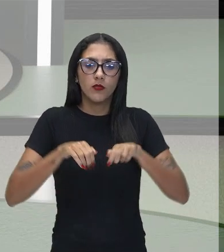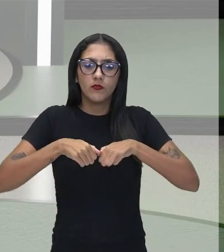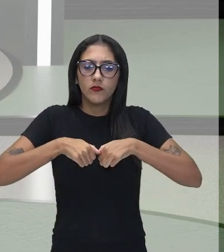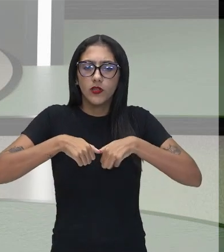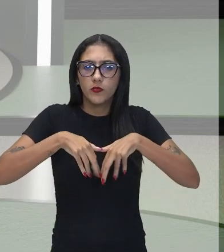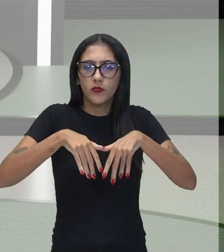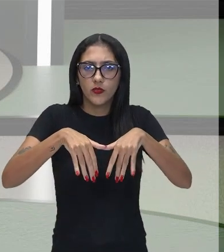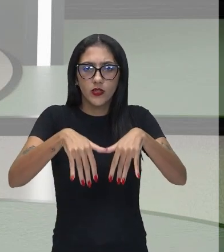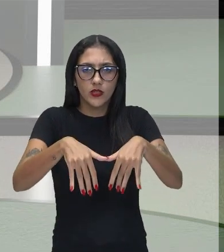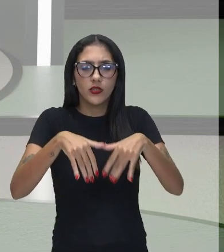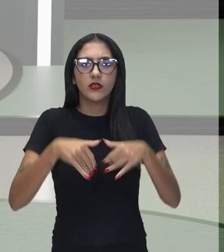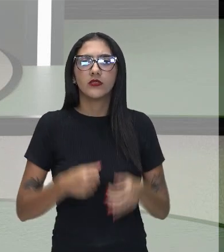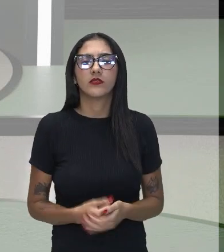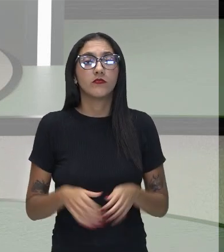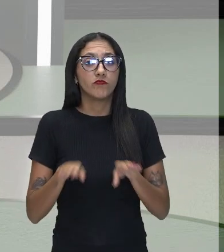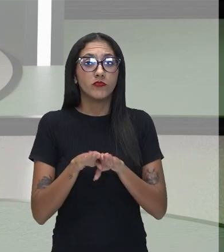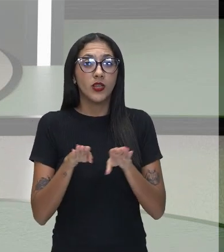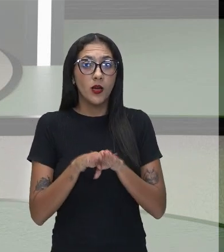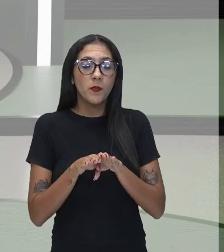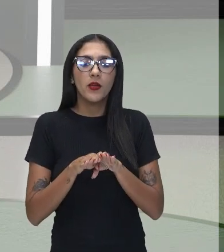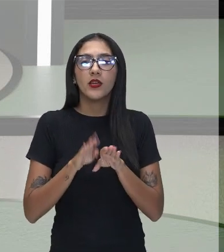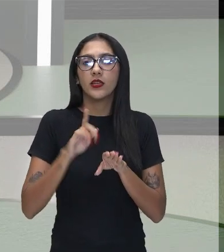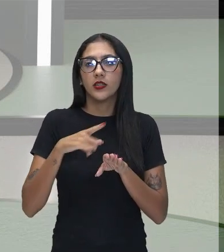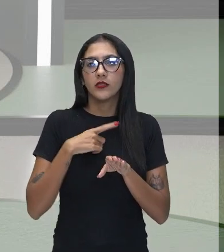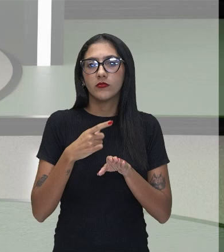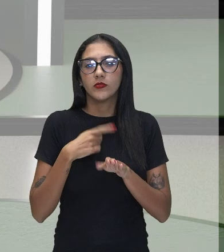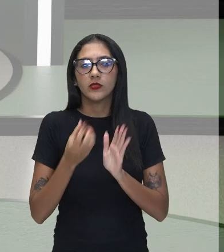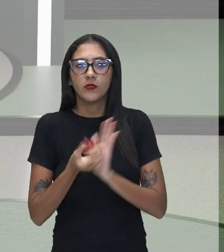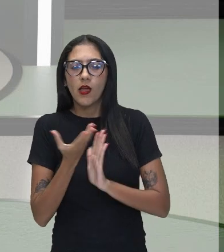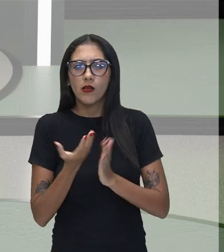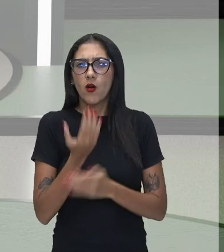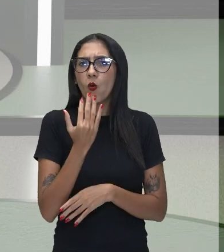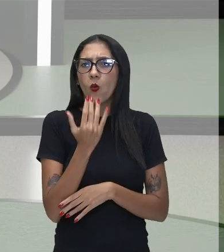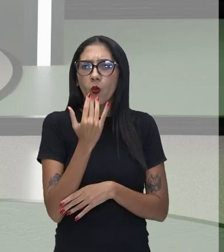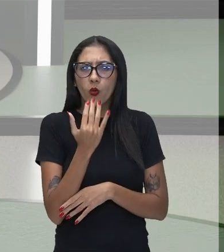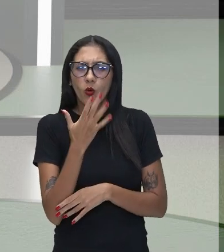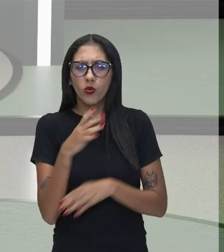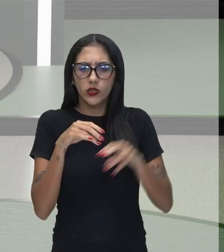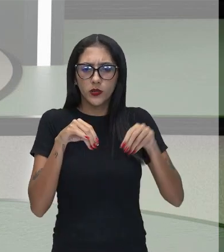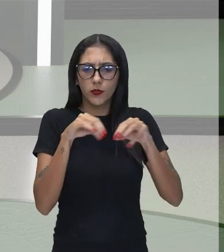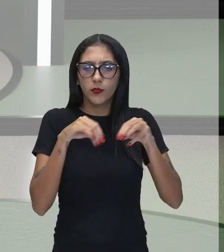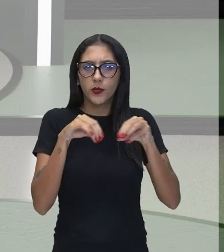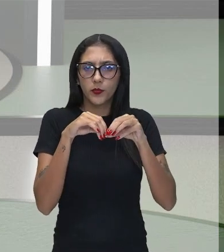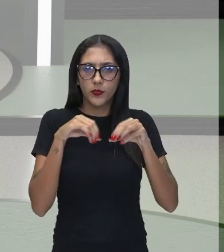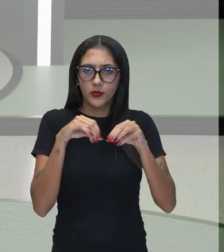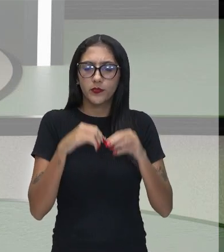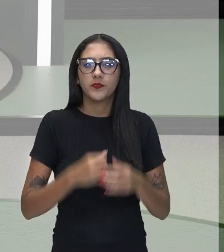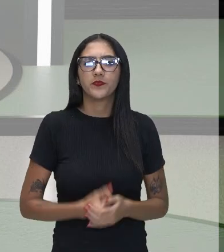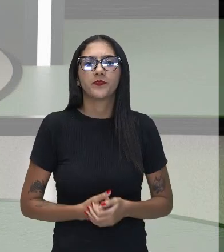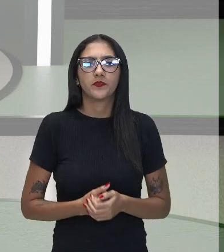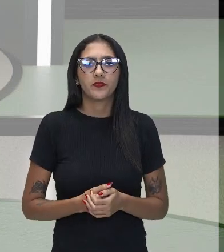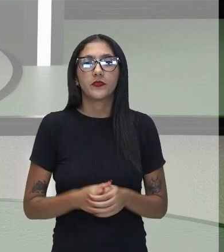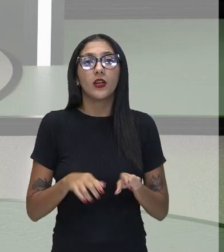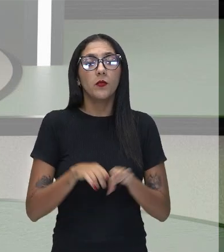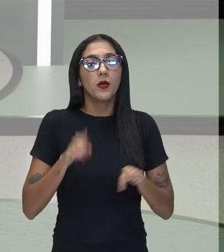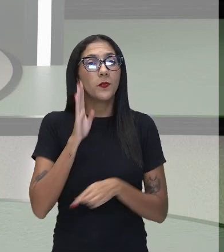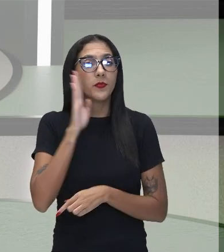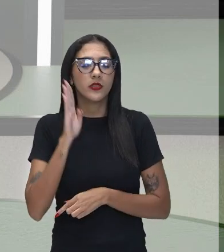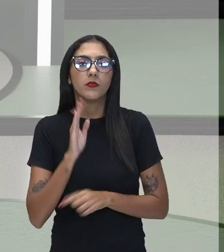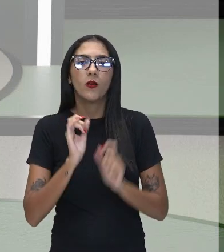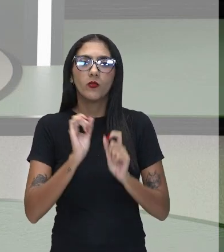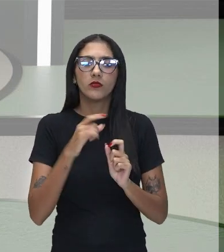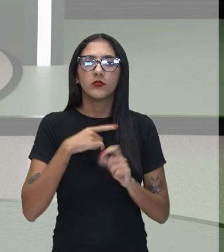fertilizantes, eles são muito importantes na fabricação de corantes também, mas principalmente os